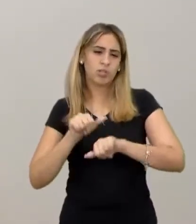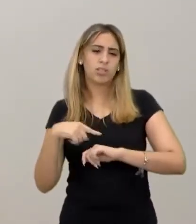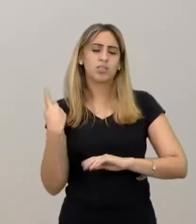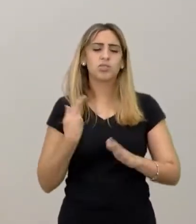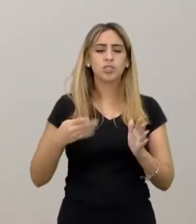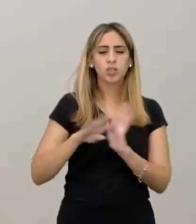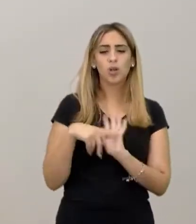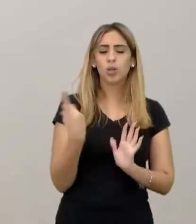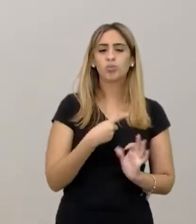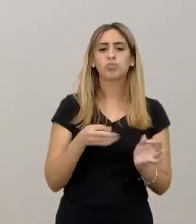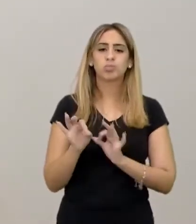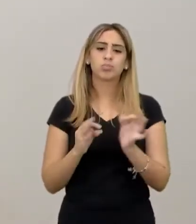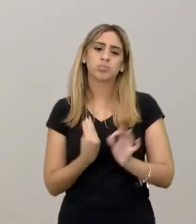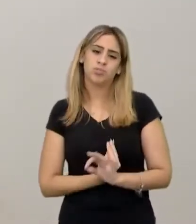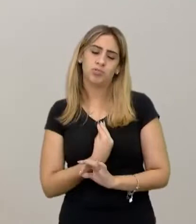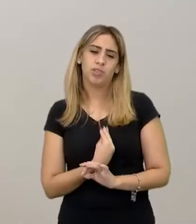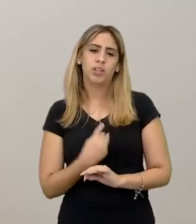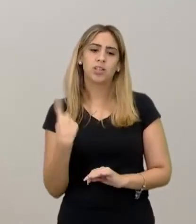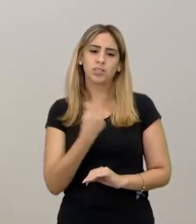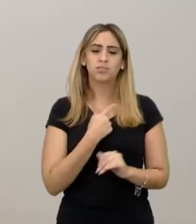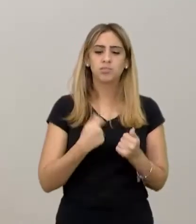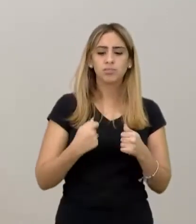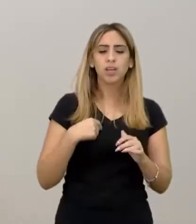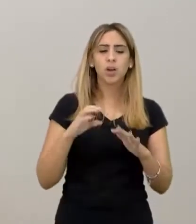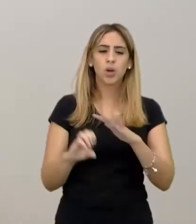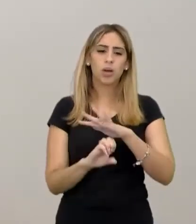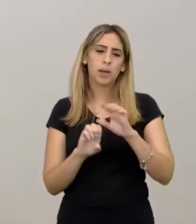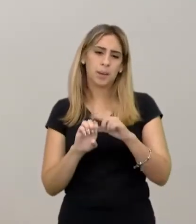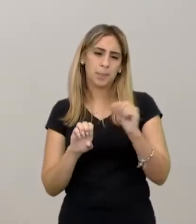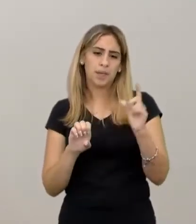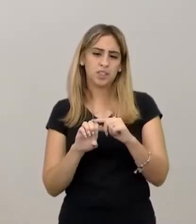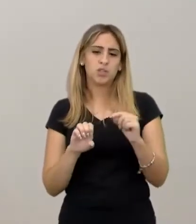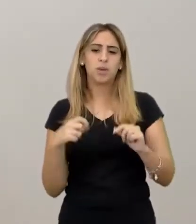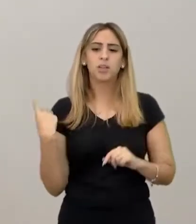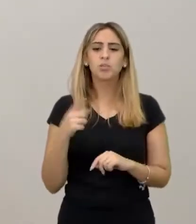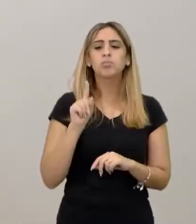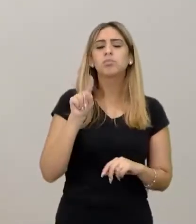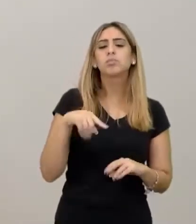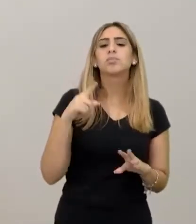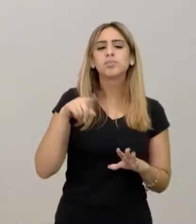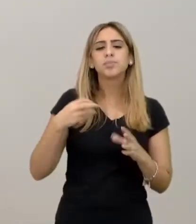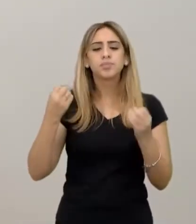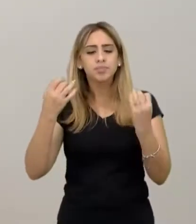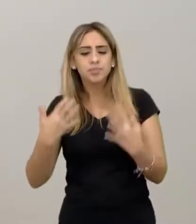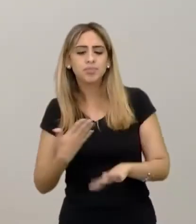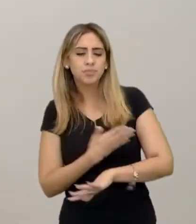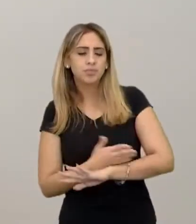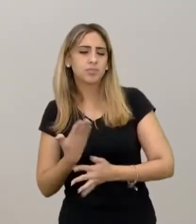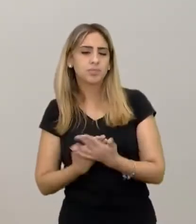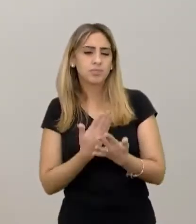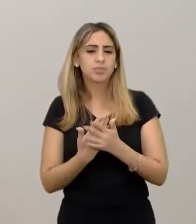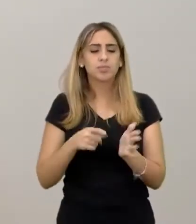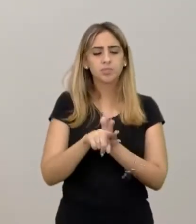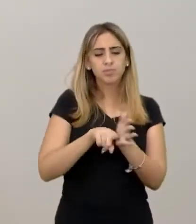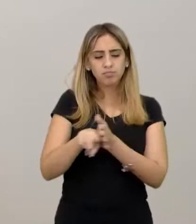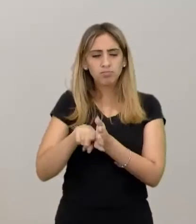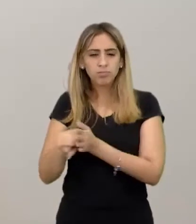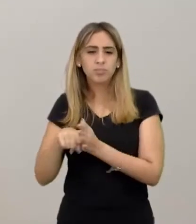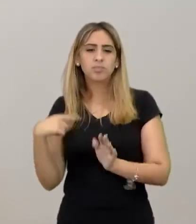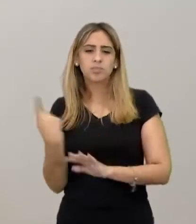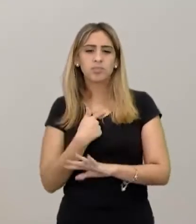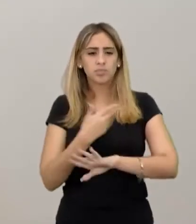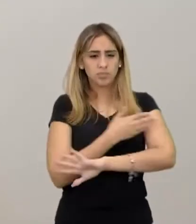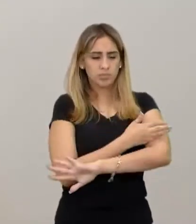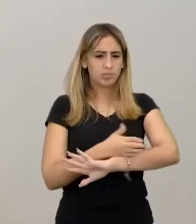no nosso projeto de vida, a gente tem que fazer um empreendimento, que é começar a estudar, pesquisar o mundo do trabalho. E quando a